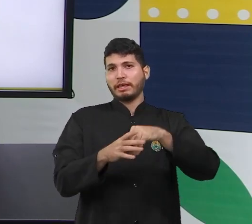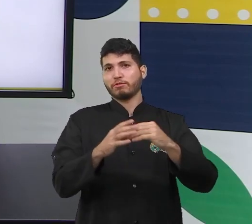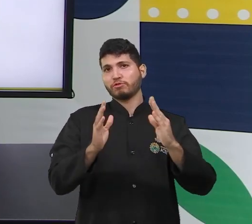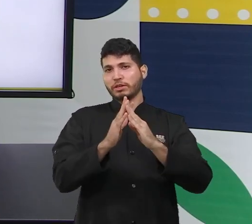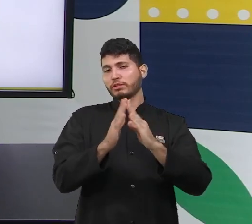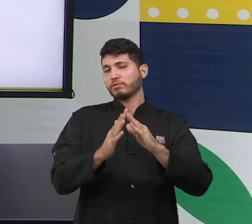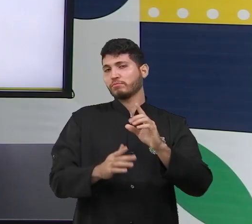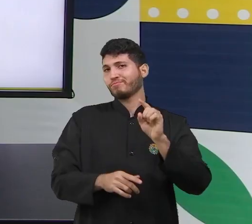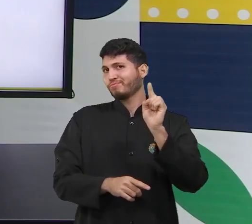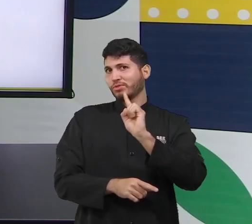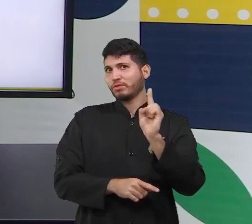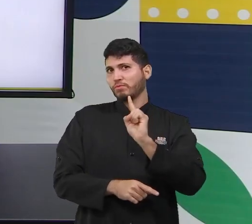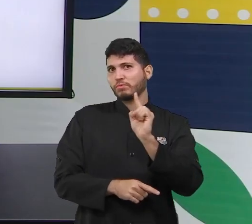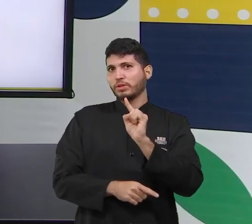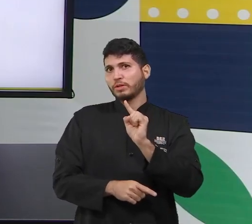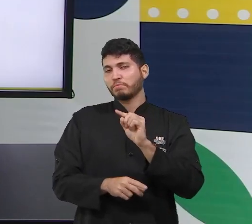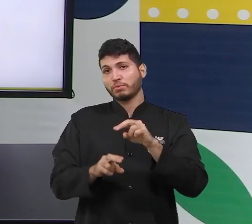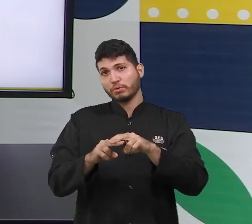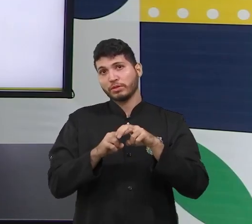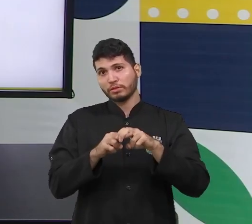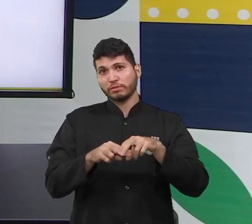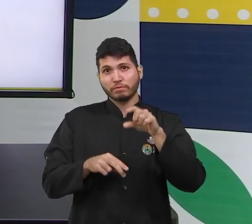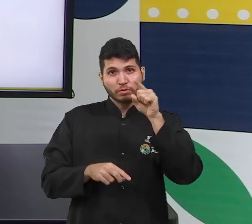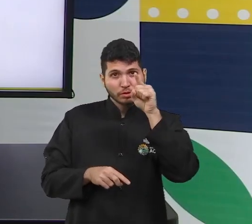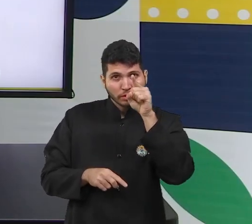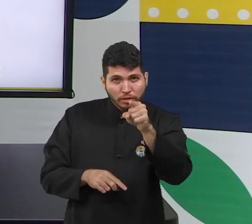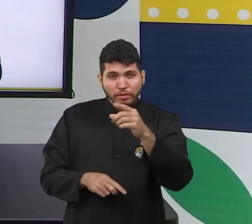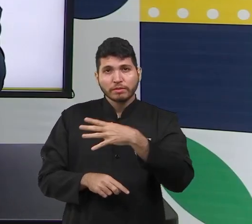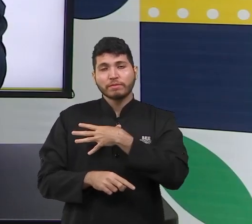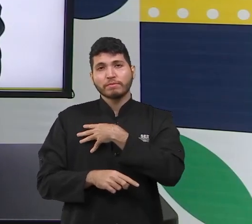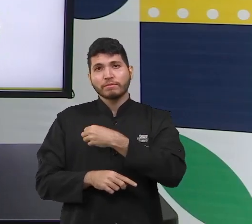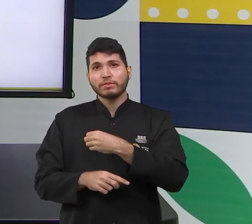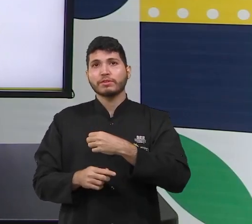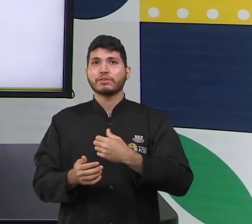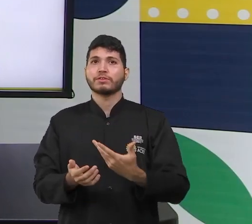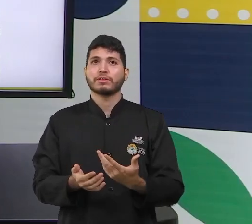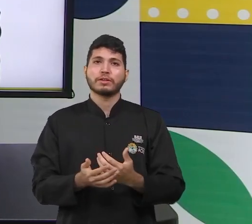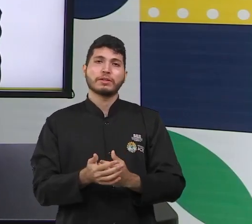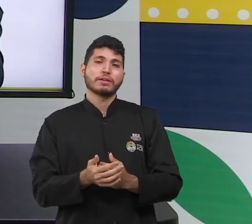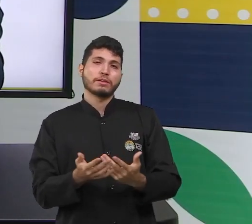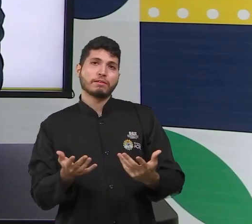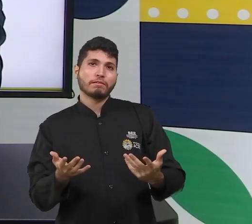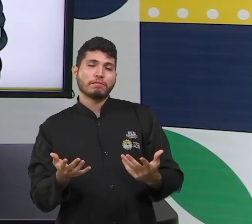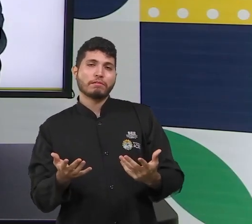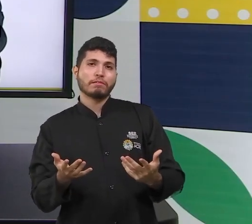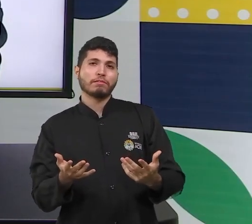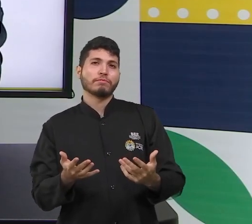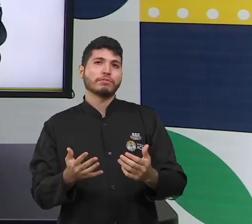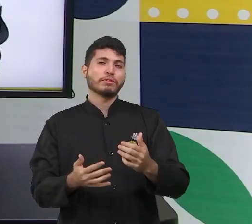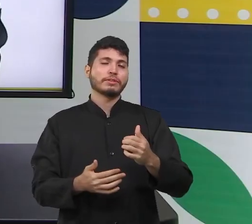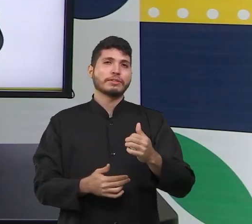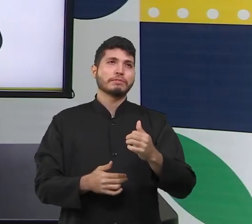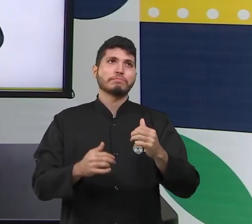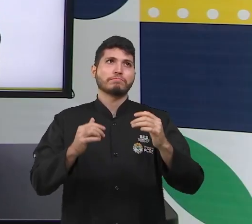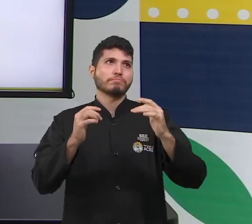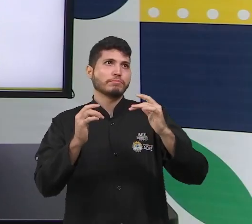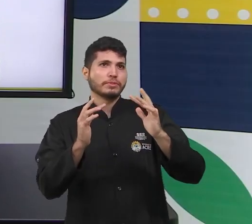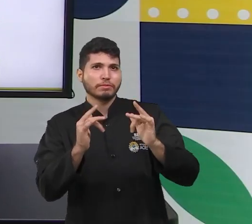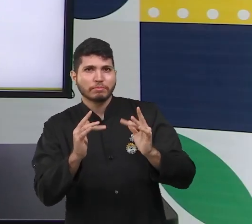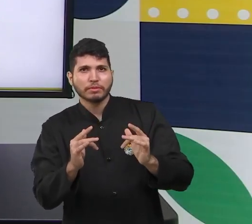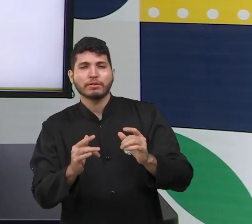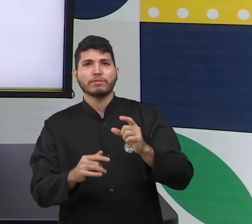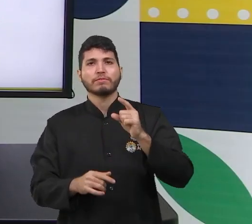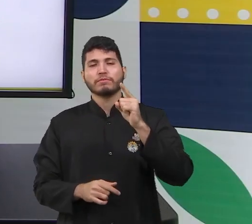que é filho, você que é pai, você que é namorado, você que é amante, né? Você que conhece alguém que sofre esse tipo